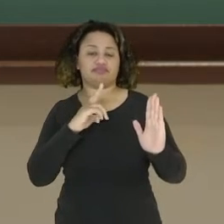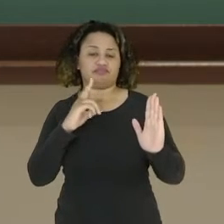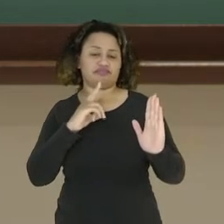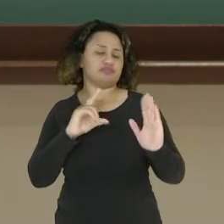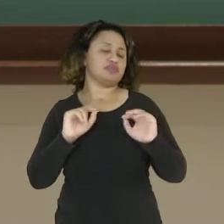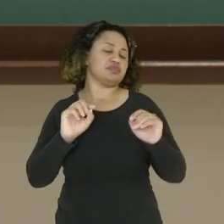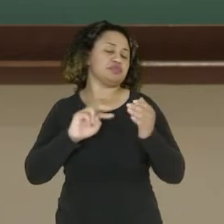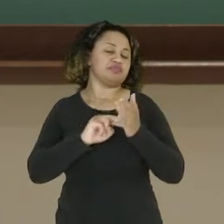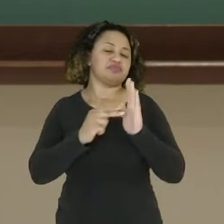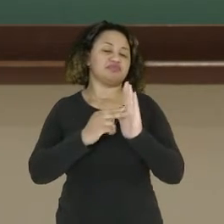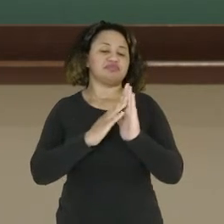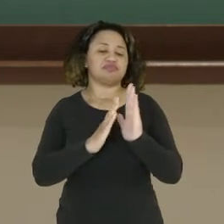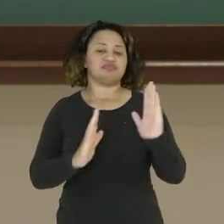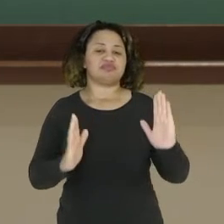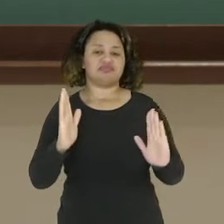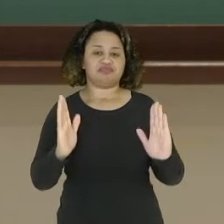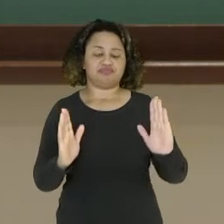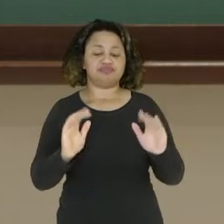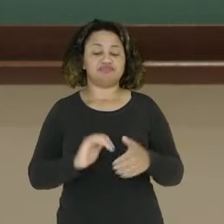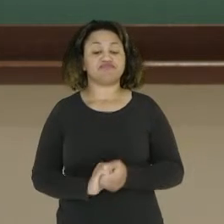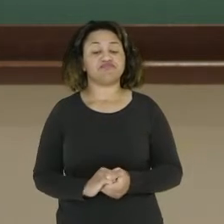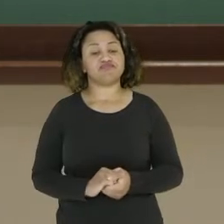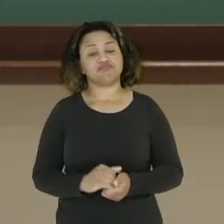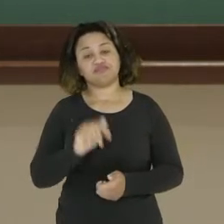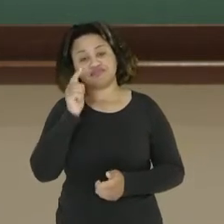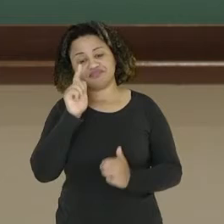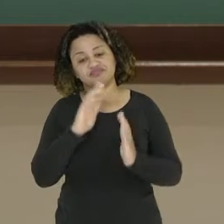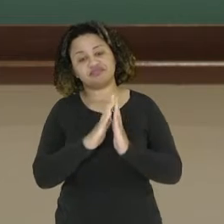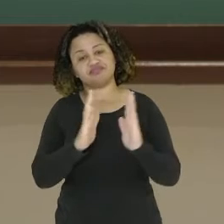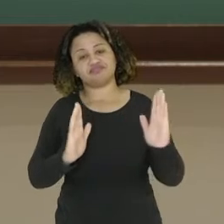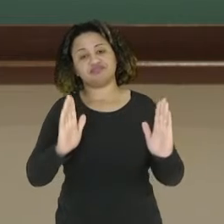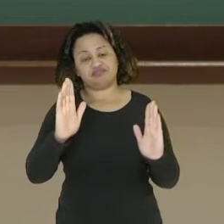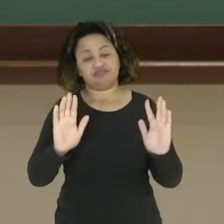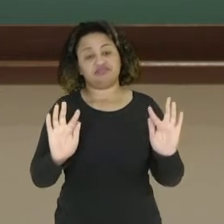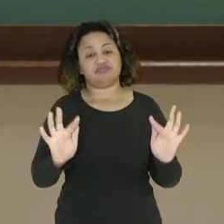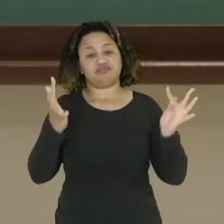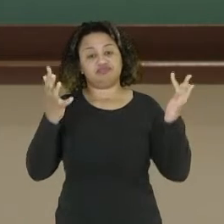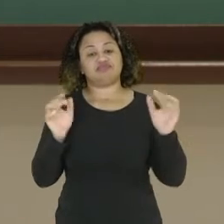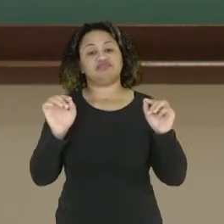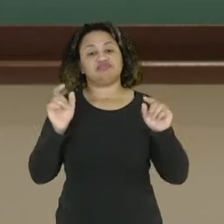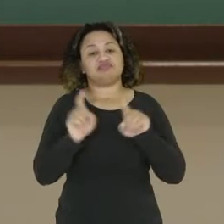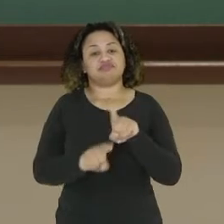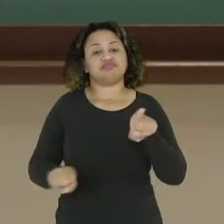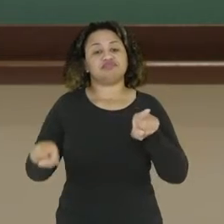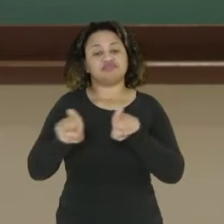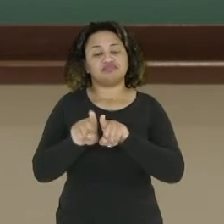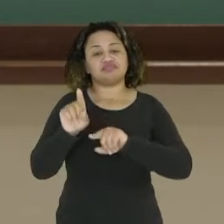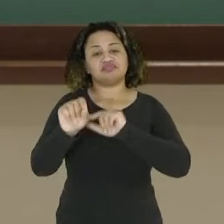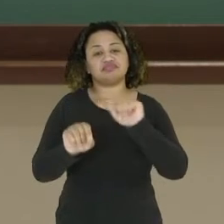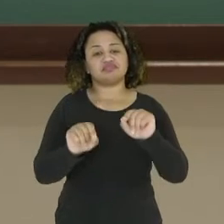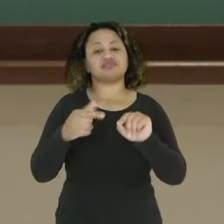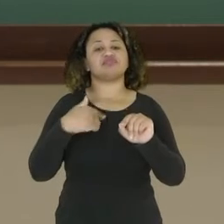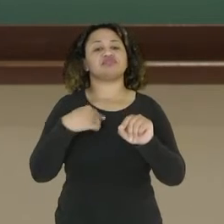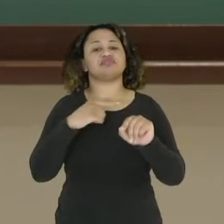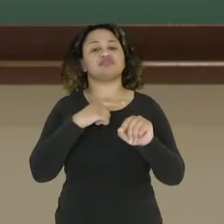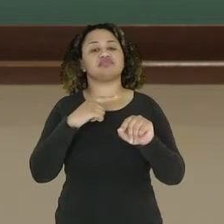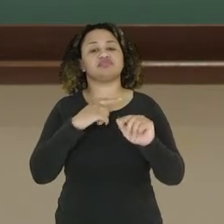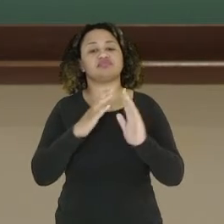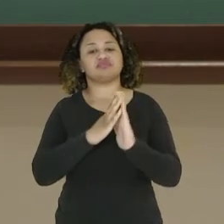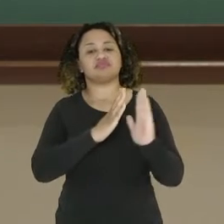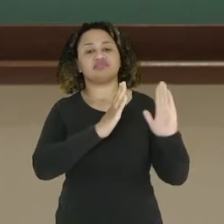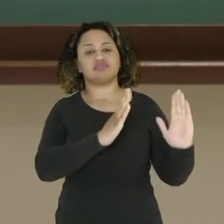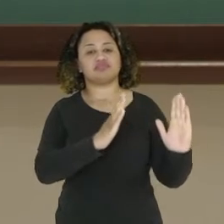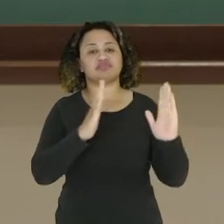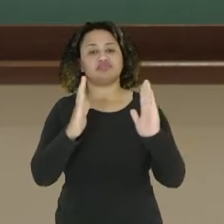período? Pessoal, para ter período, o fenômeno ele tem que se repetir levando sempre o mesmo tempo.